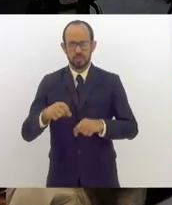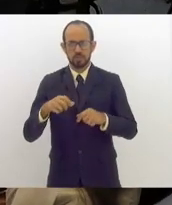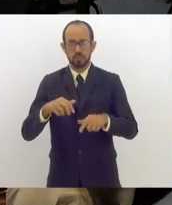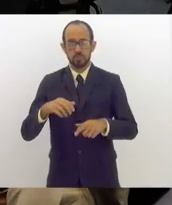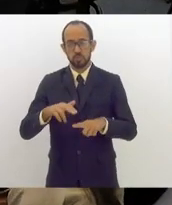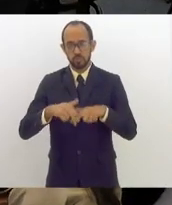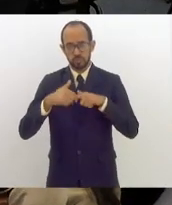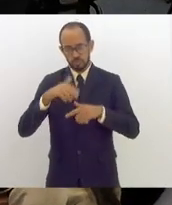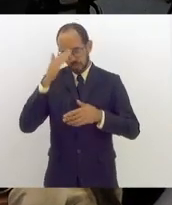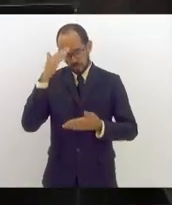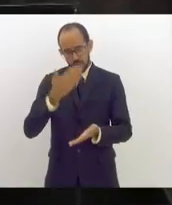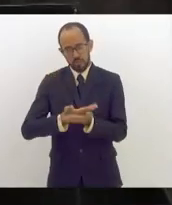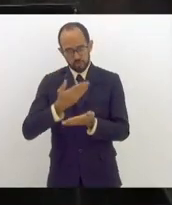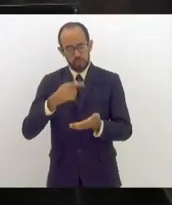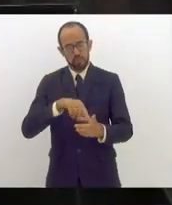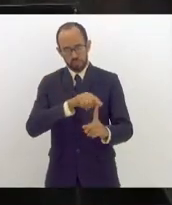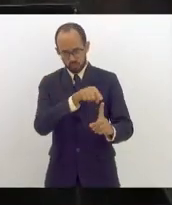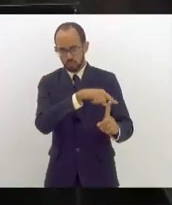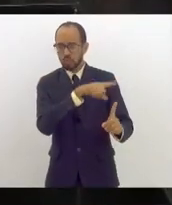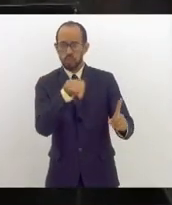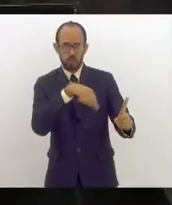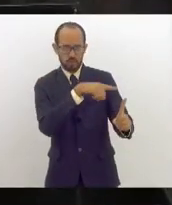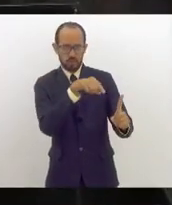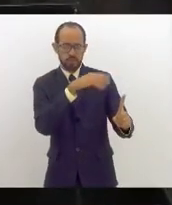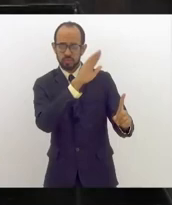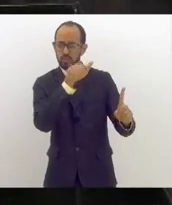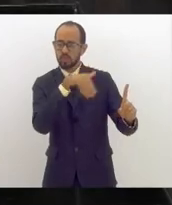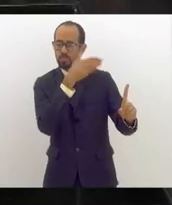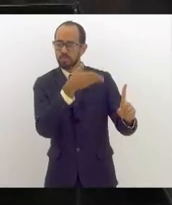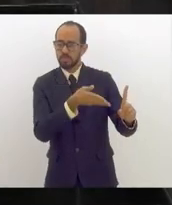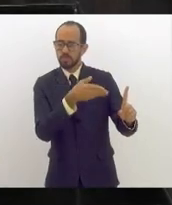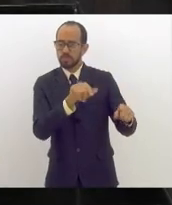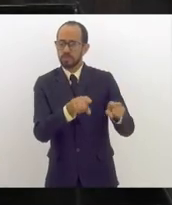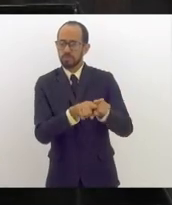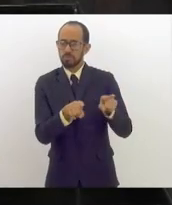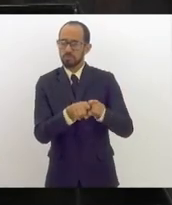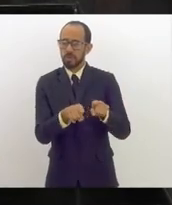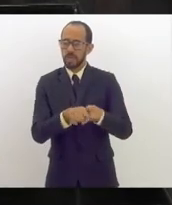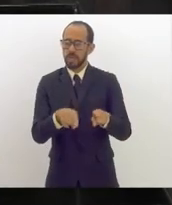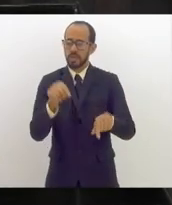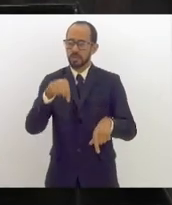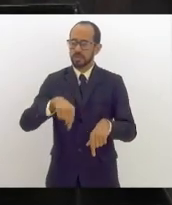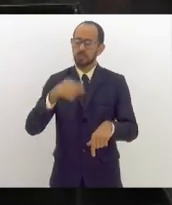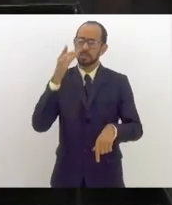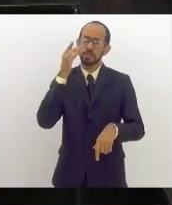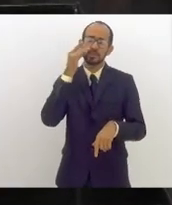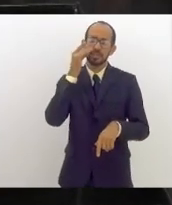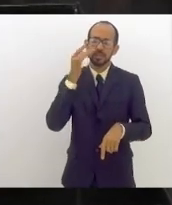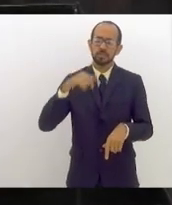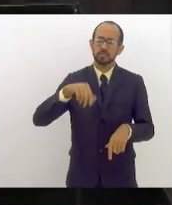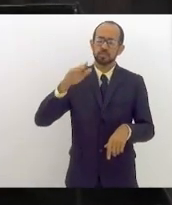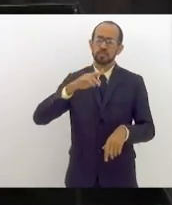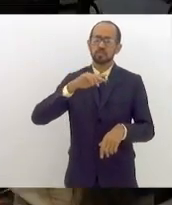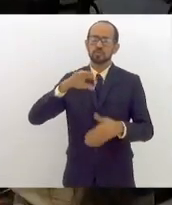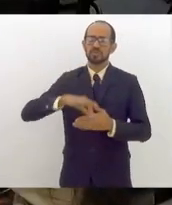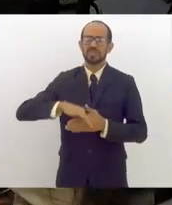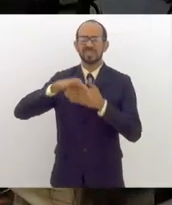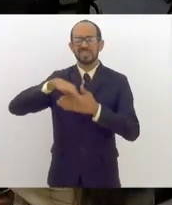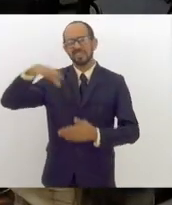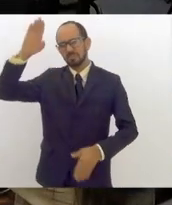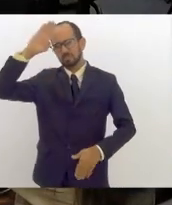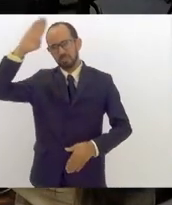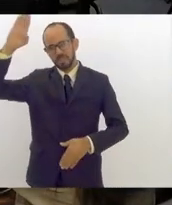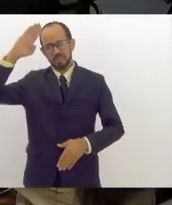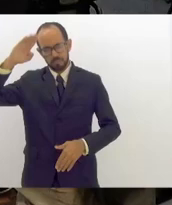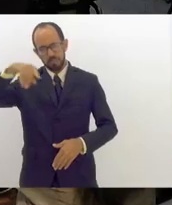aqui estão justamente sendo homenageados e na presença da minhas maiores lideranças Doutor Felipe Santa Cruz Beto Simonetti Luciano